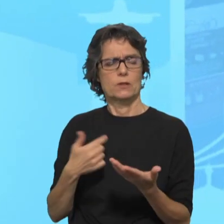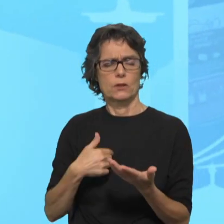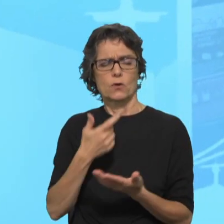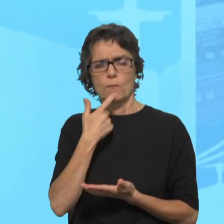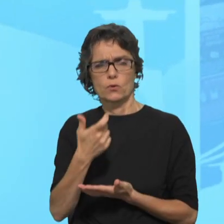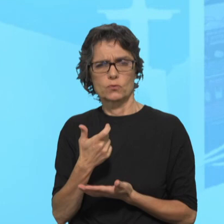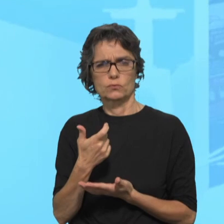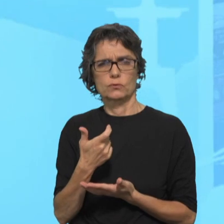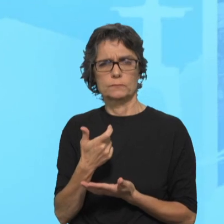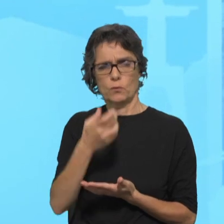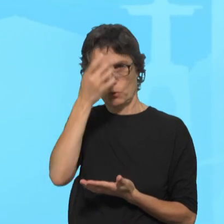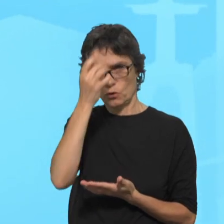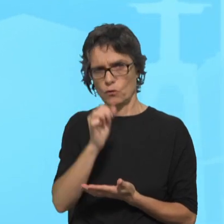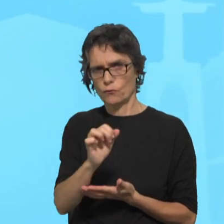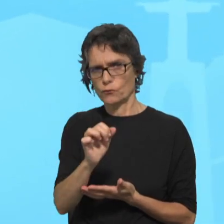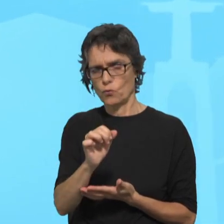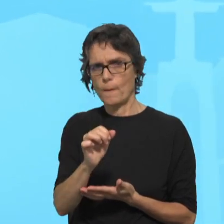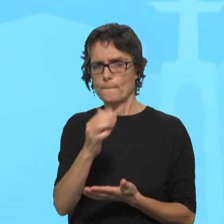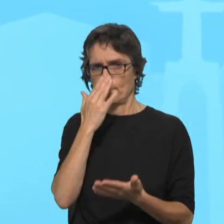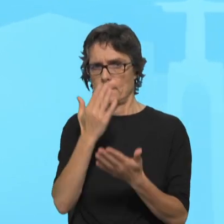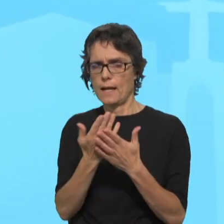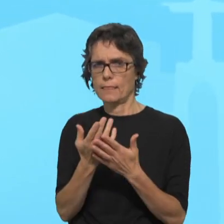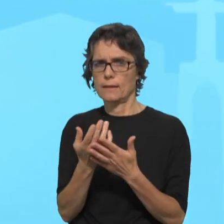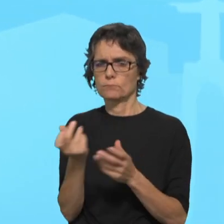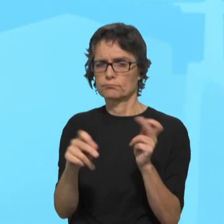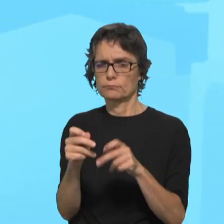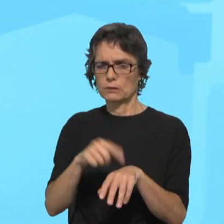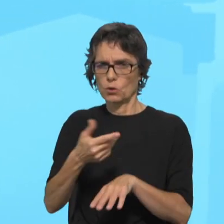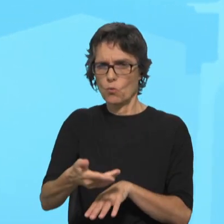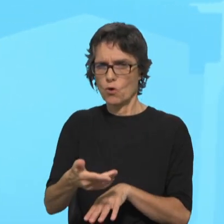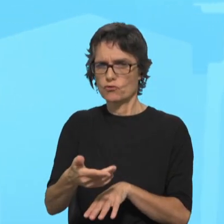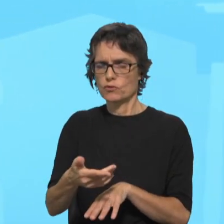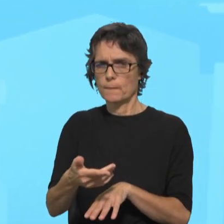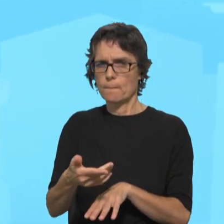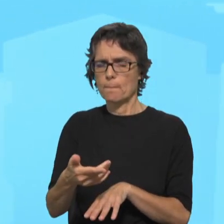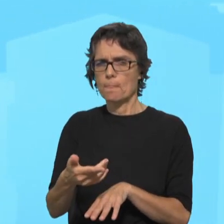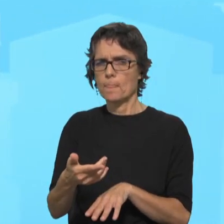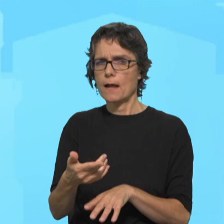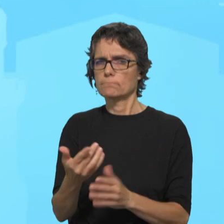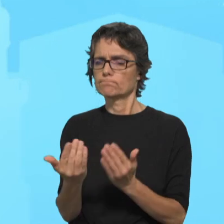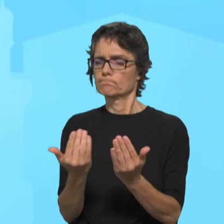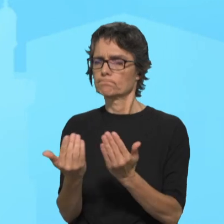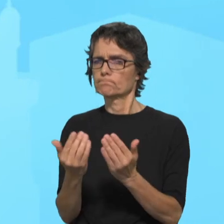Encontra, às vezes, em algumas reações do presente, pontos semelhantes com o Portugal onde